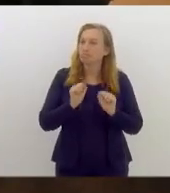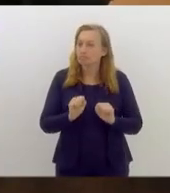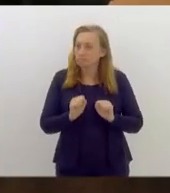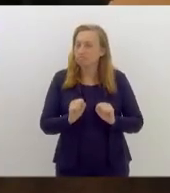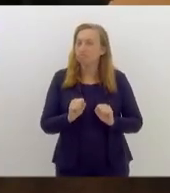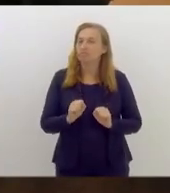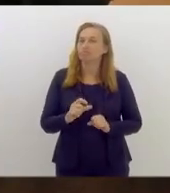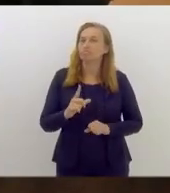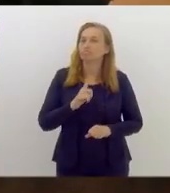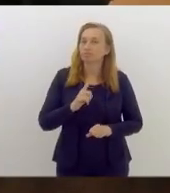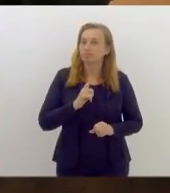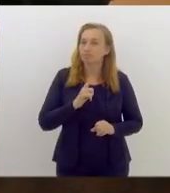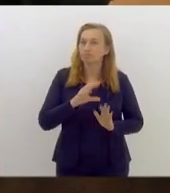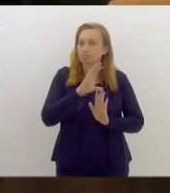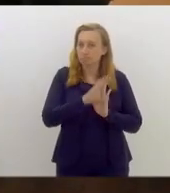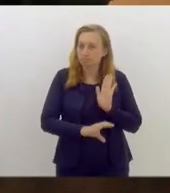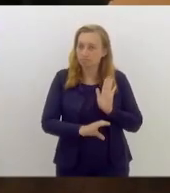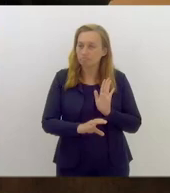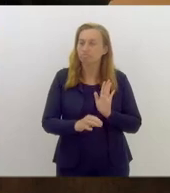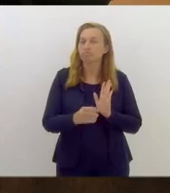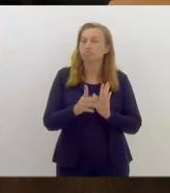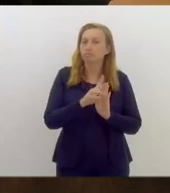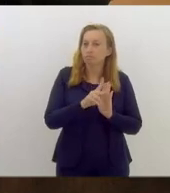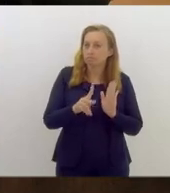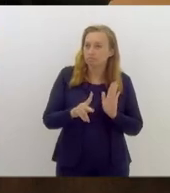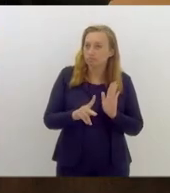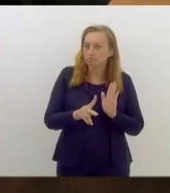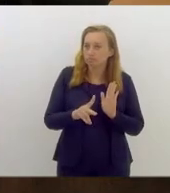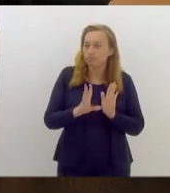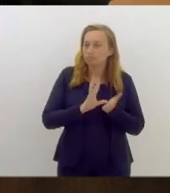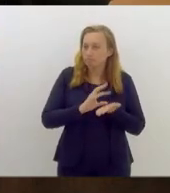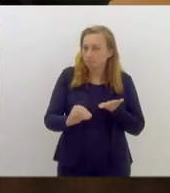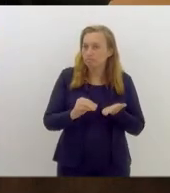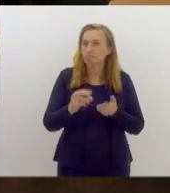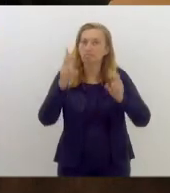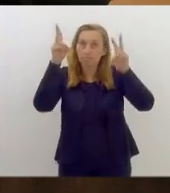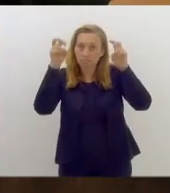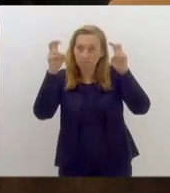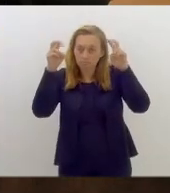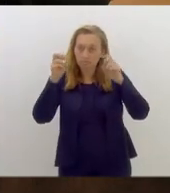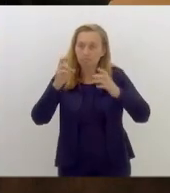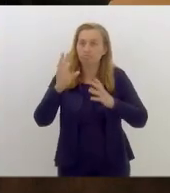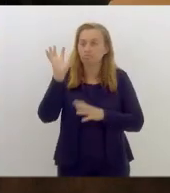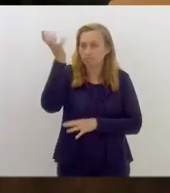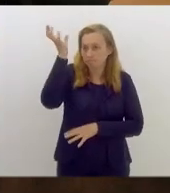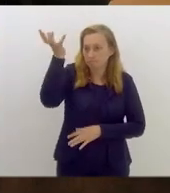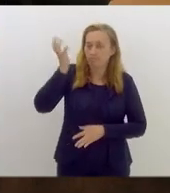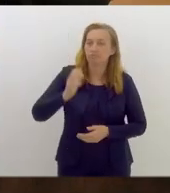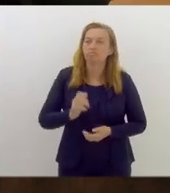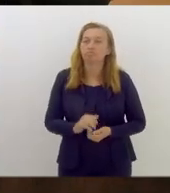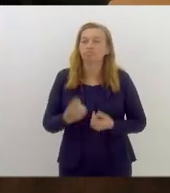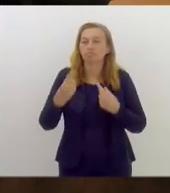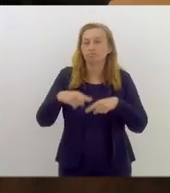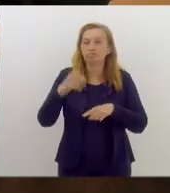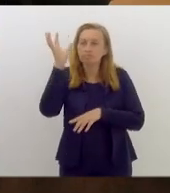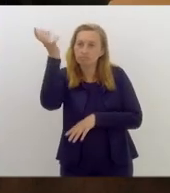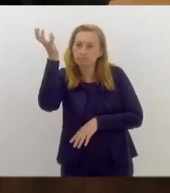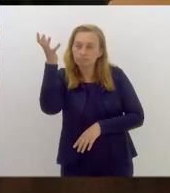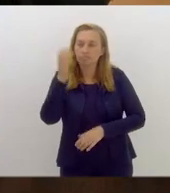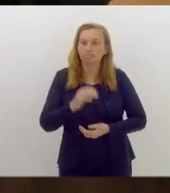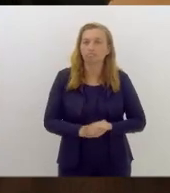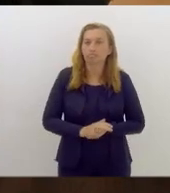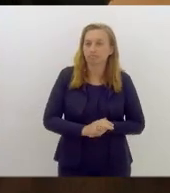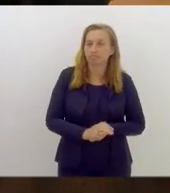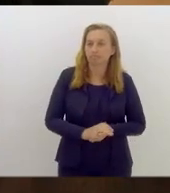nos seus currículos transversalmente a pauta da educação climática, da prevenção contra as mudanças climáticas, enfim.